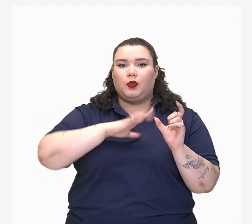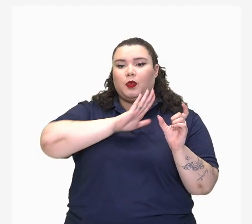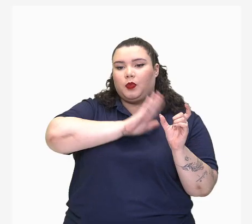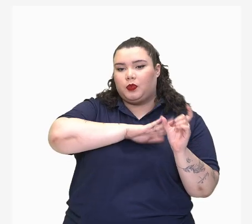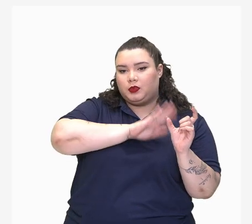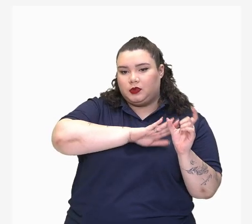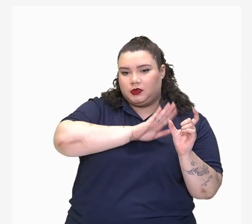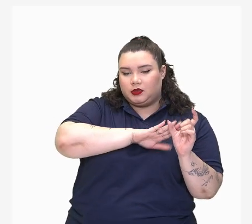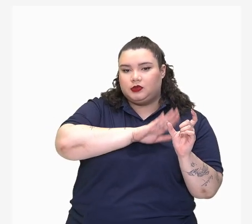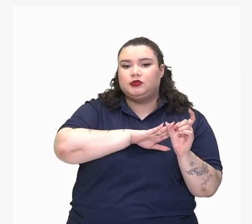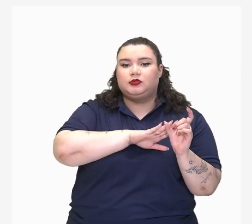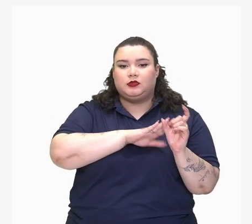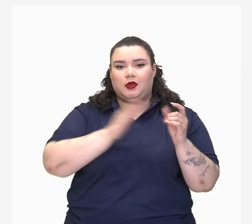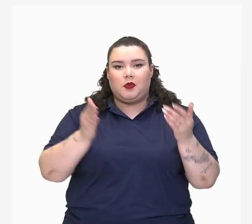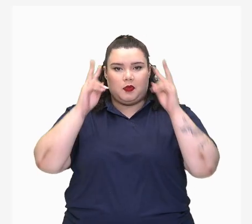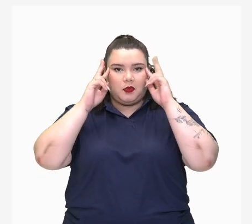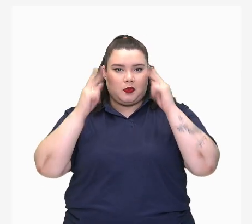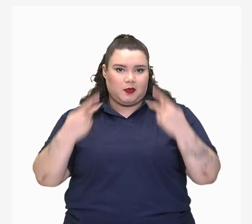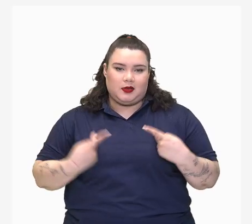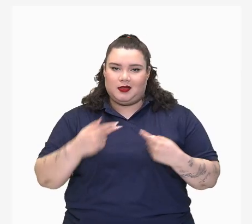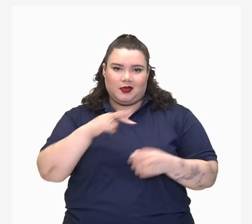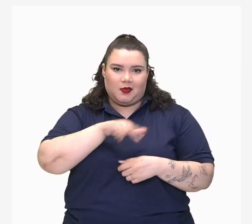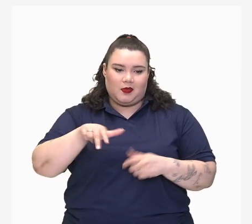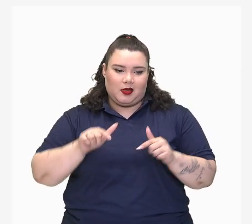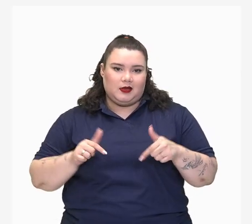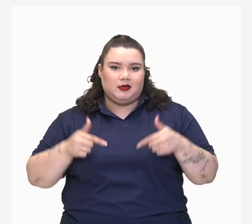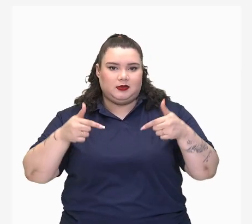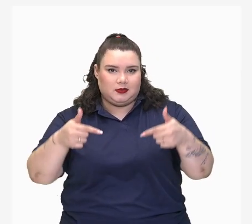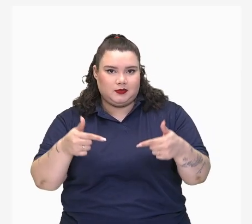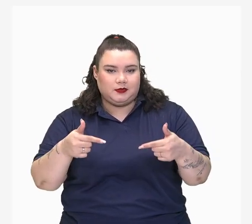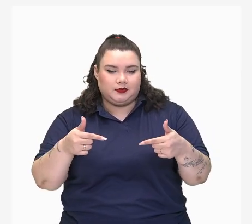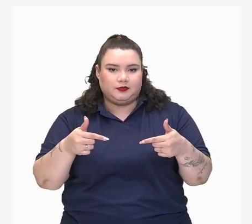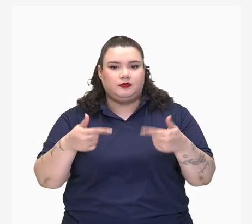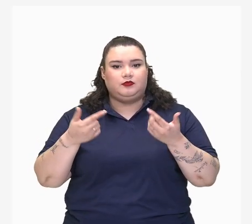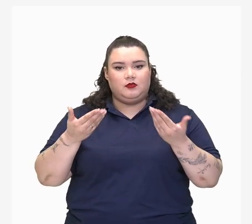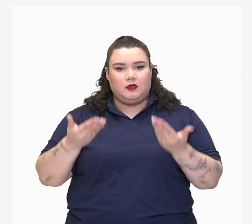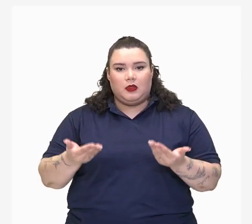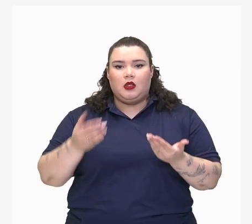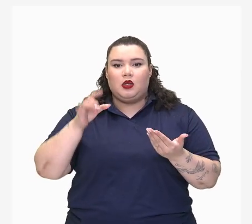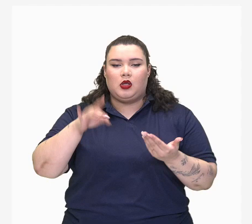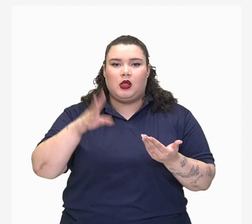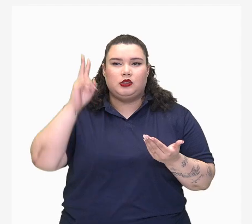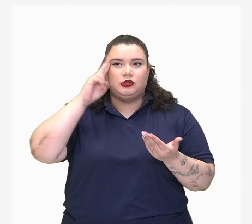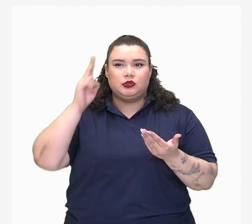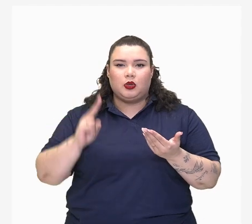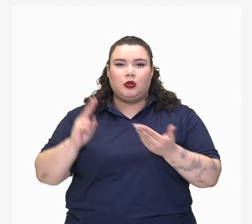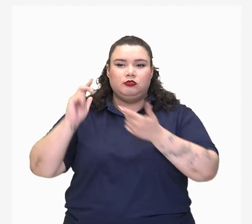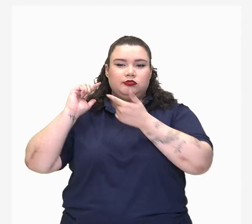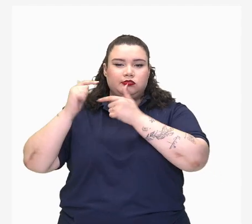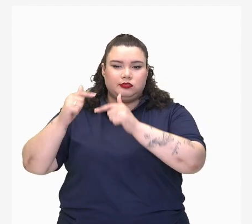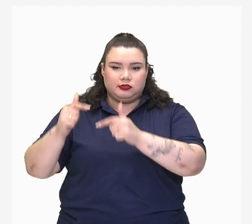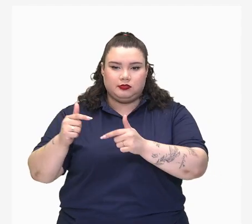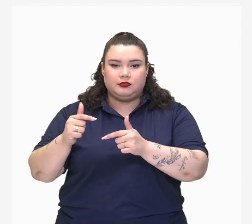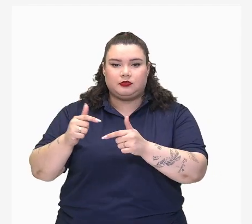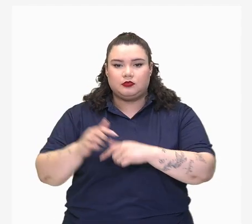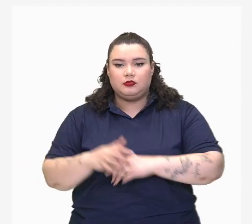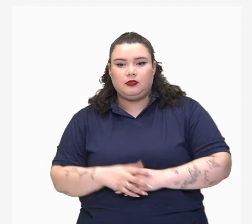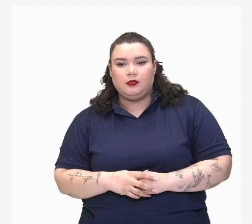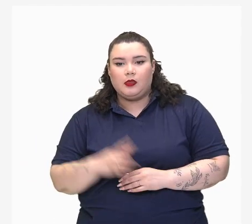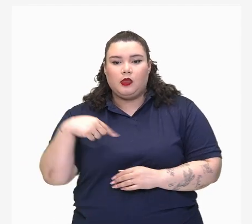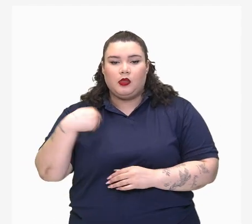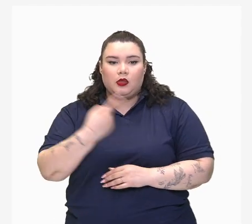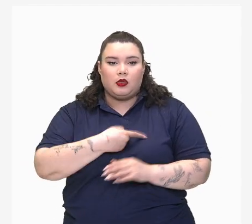é humano, praticando a ação de carregar histórias de tantas gerações. Nós já estudamos